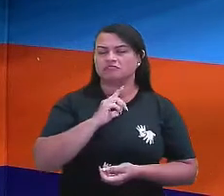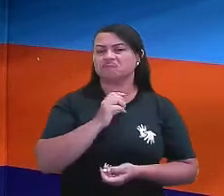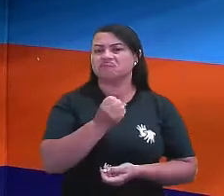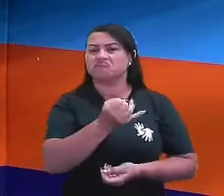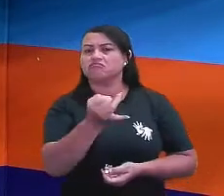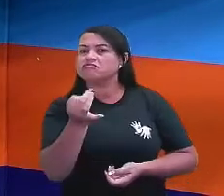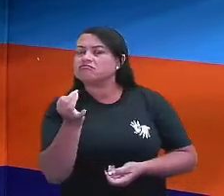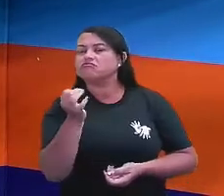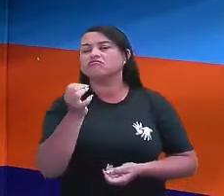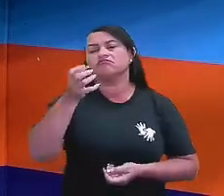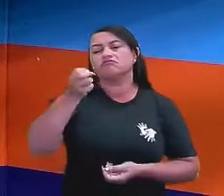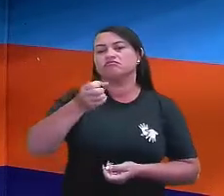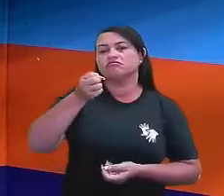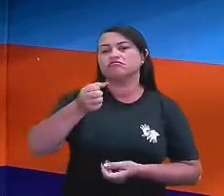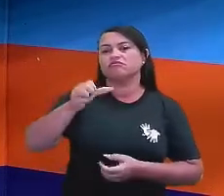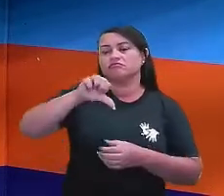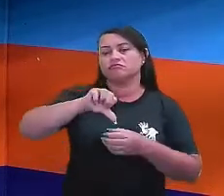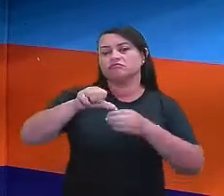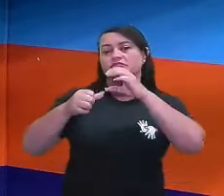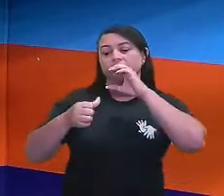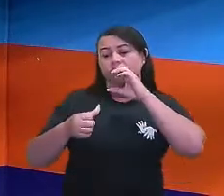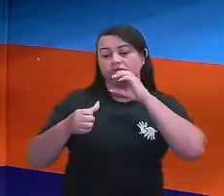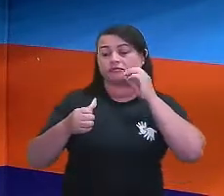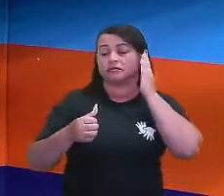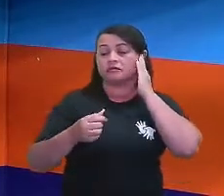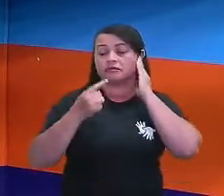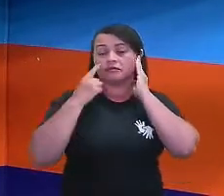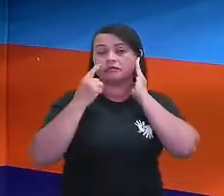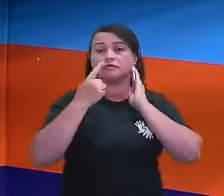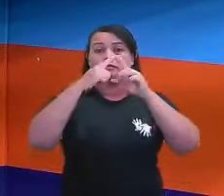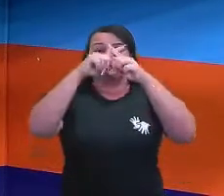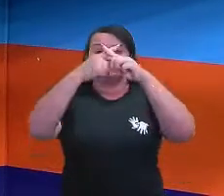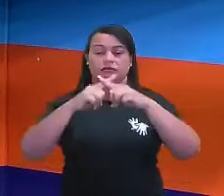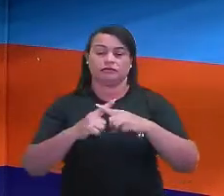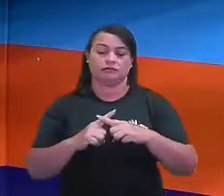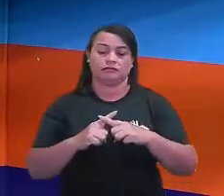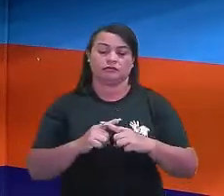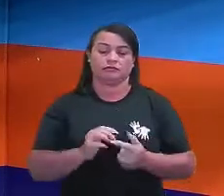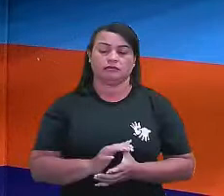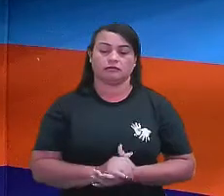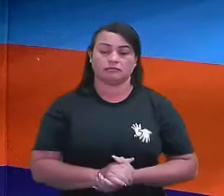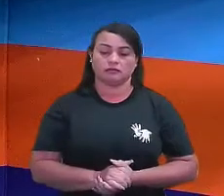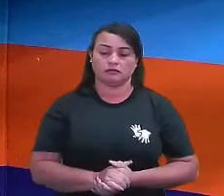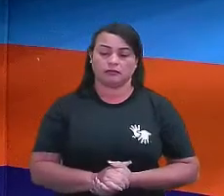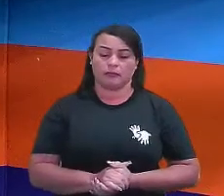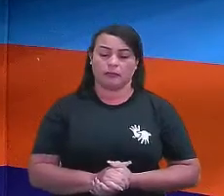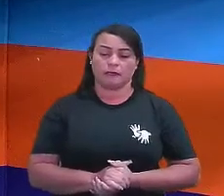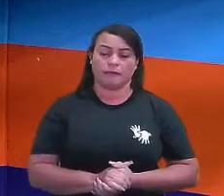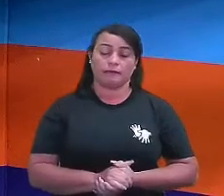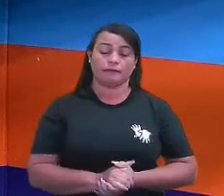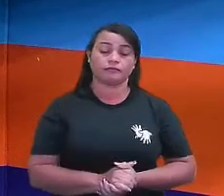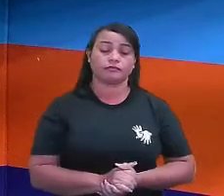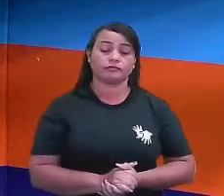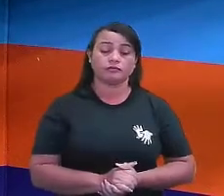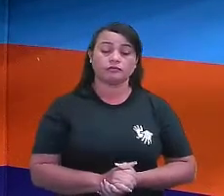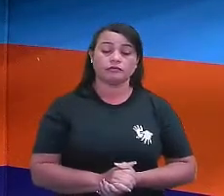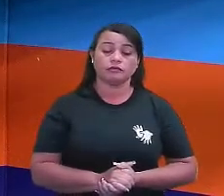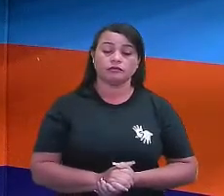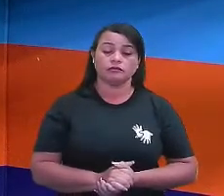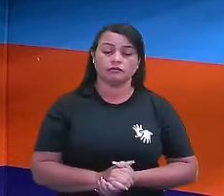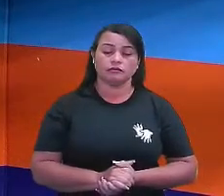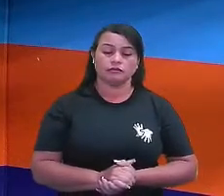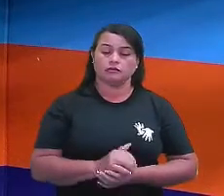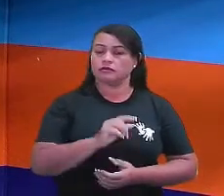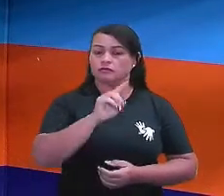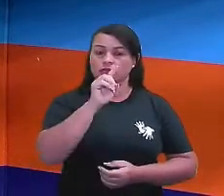ele consome num dia. Pego a tabuadinha do 7. Vou lá. Baixo o